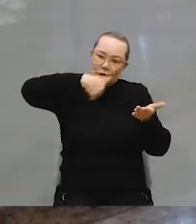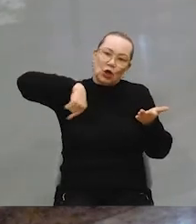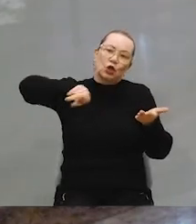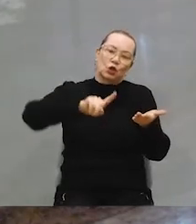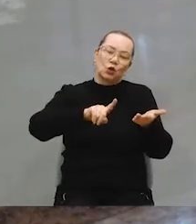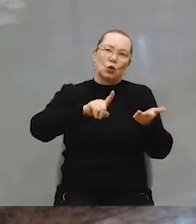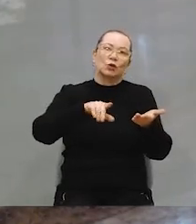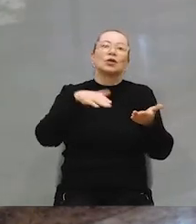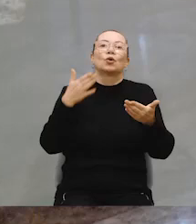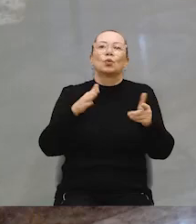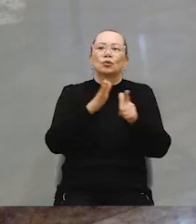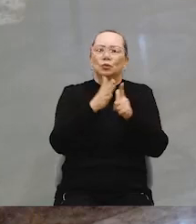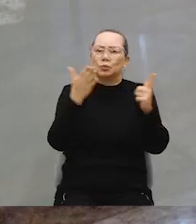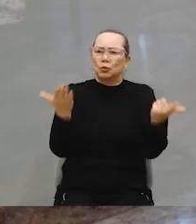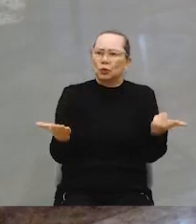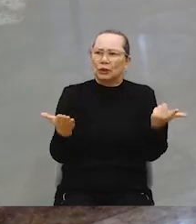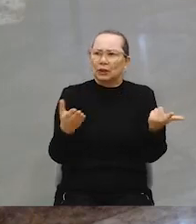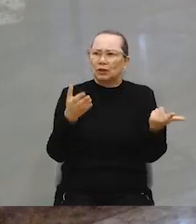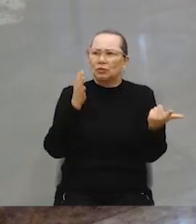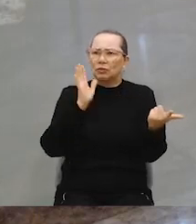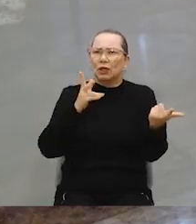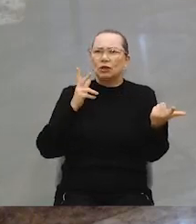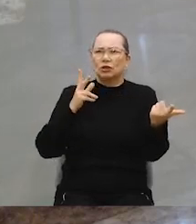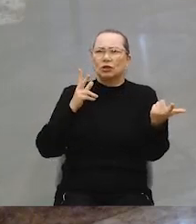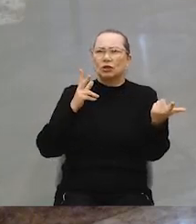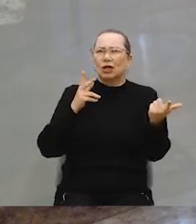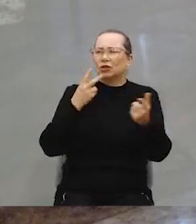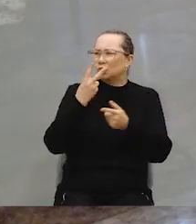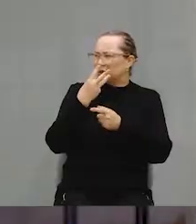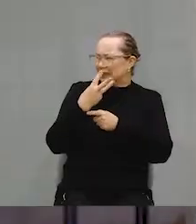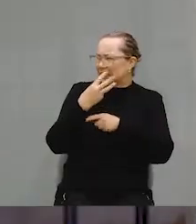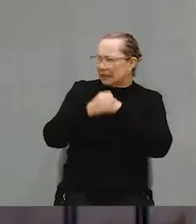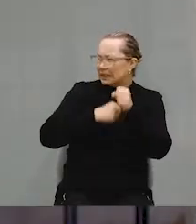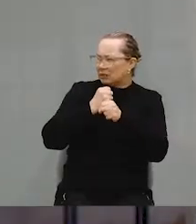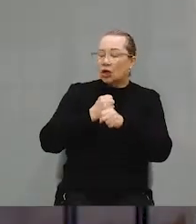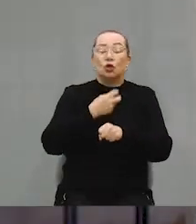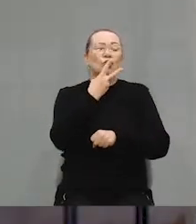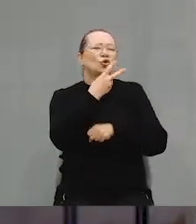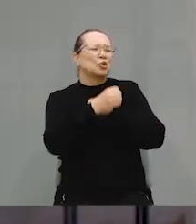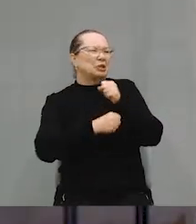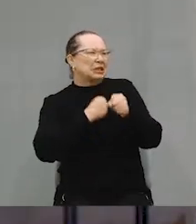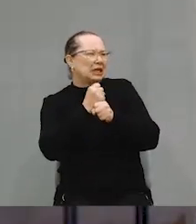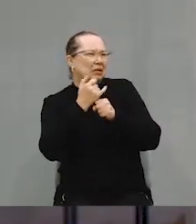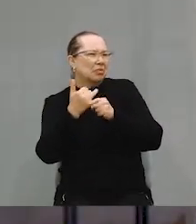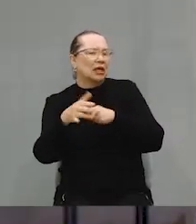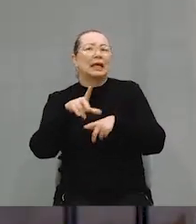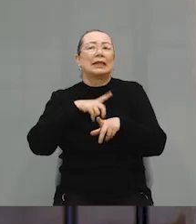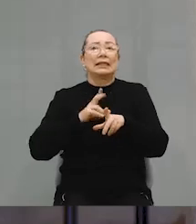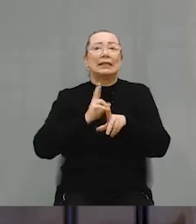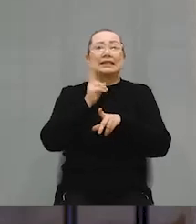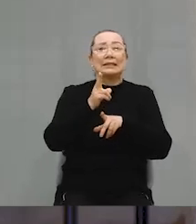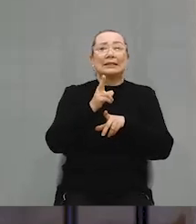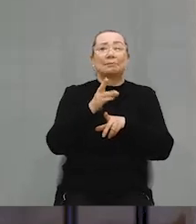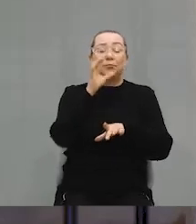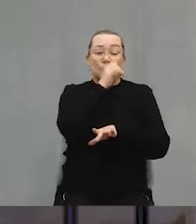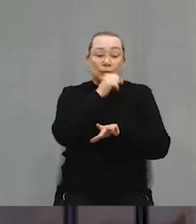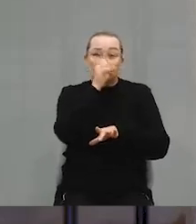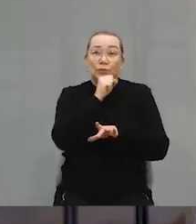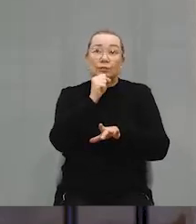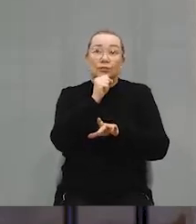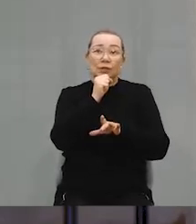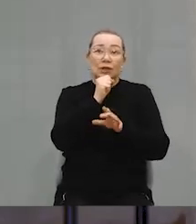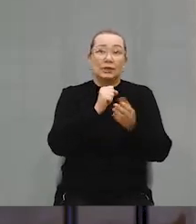né? Acho que já faz 2, 3 anos. 2 anos e alguma coisa. Todos os sábados, no Caderno Almanac, então tem uma tirinha da Celeste, ou seja, sai do